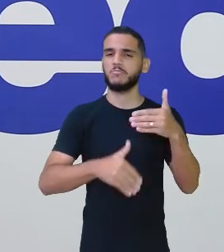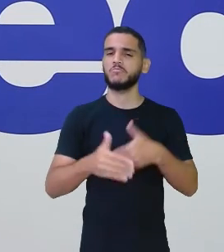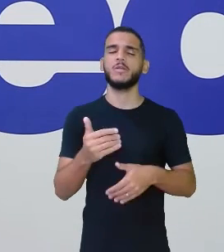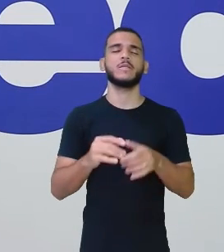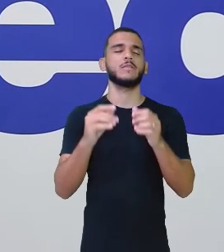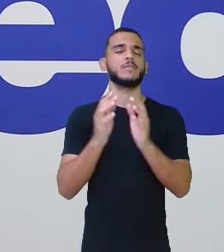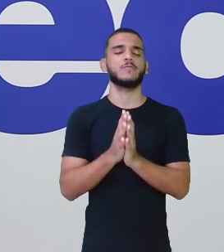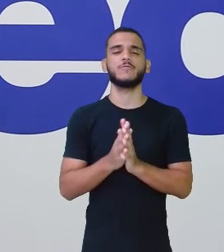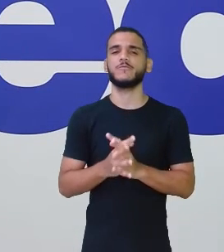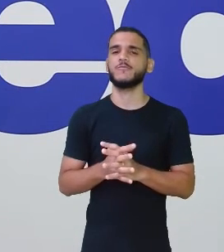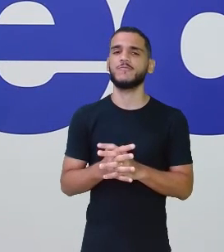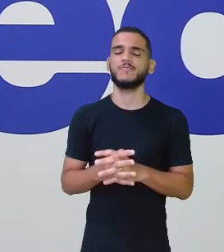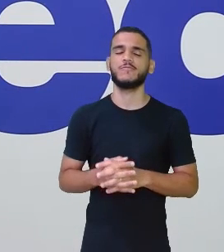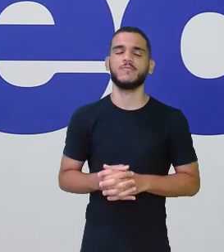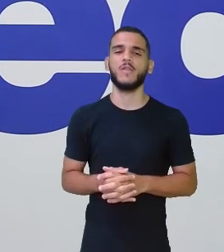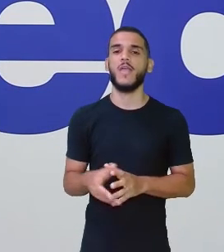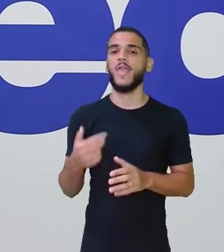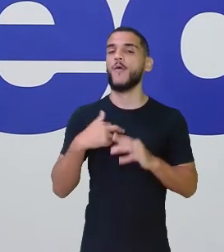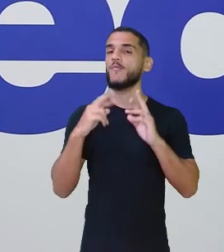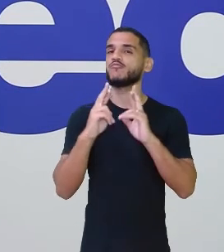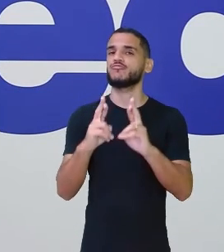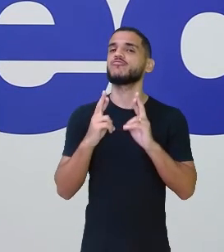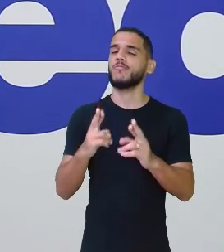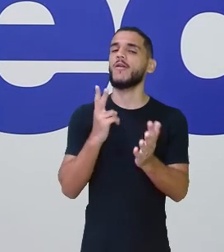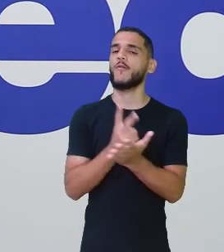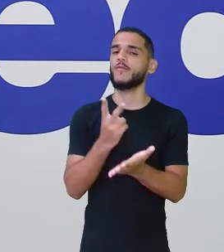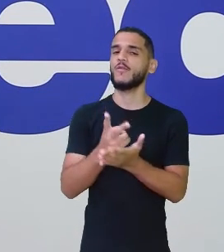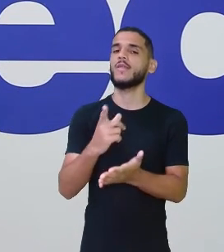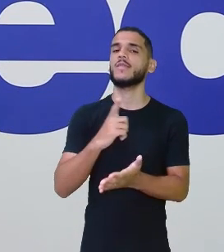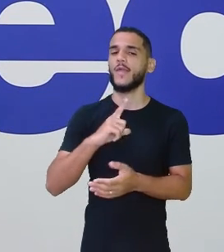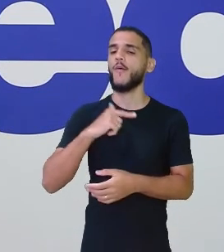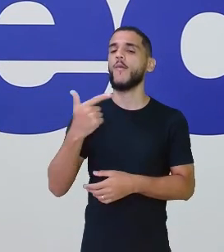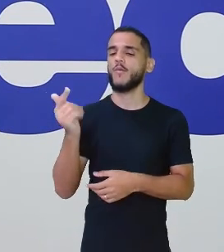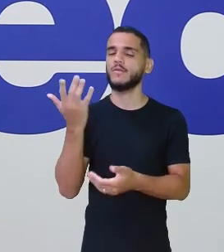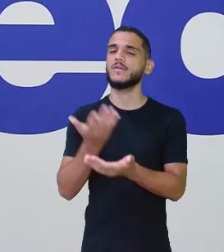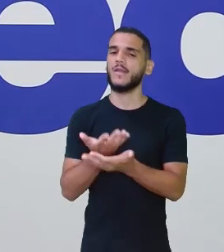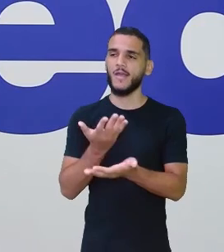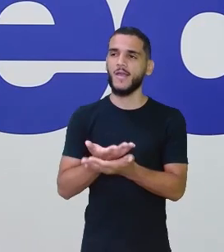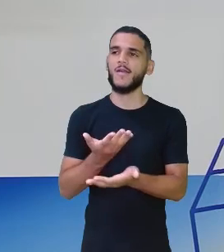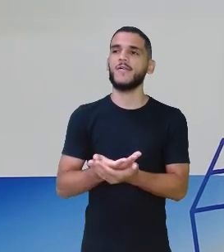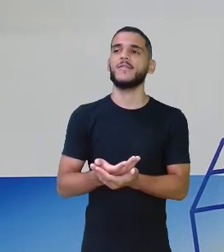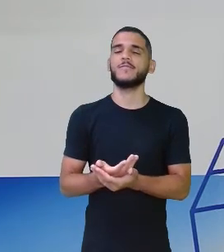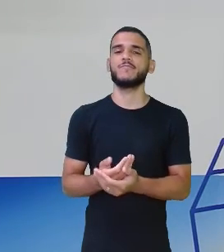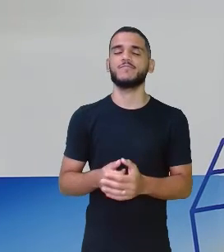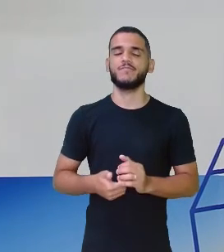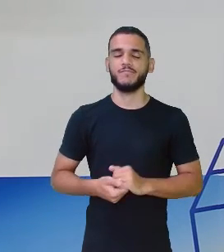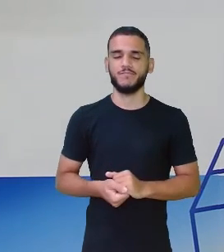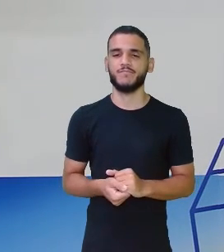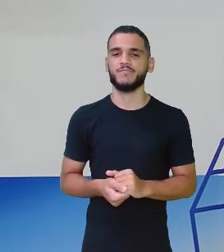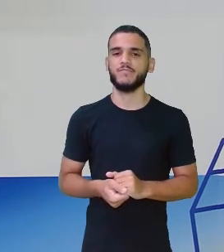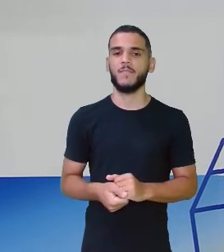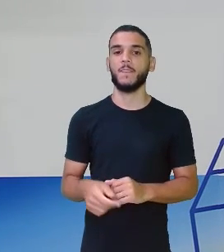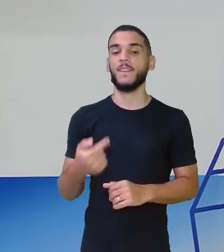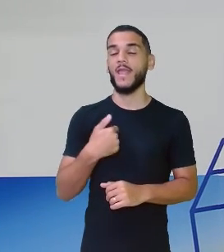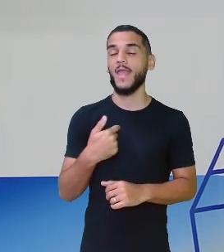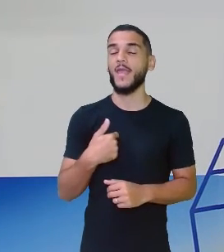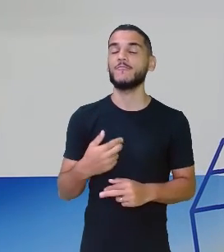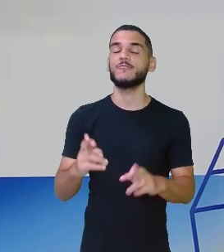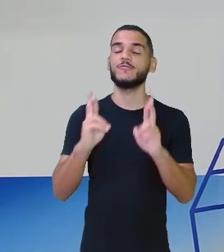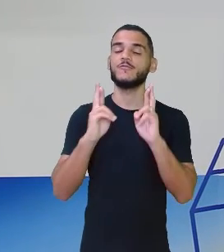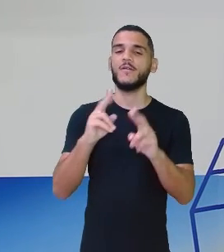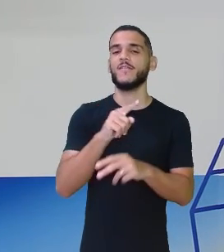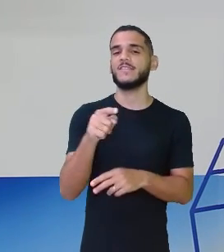gente, Giovana, Ana e Diego. E eu espero que eles continuem, né? Porque tem mais aula por aí, né? Muito mais aulas. Eu espero que vocês